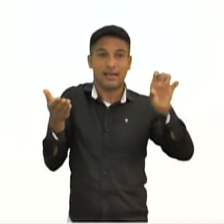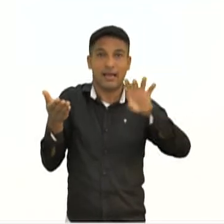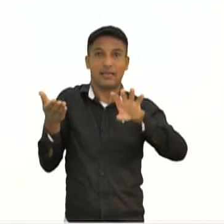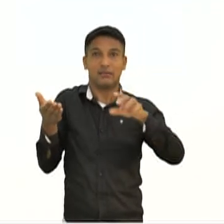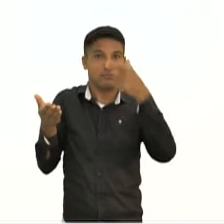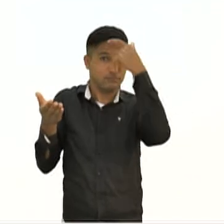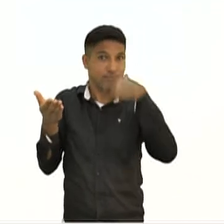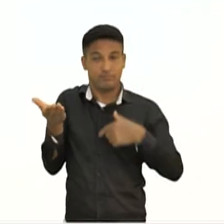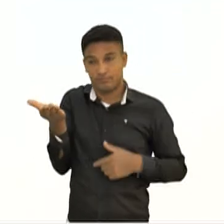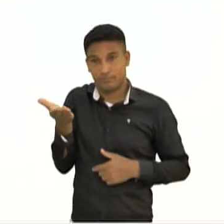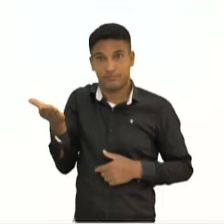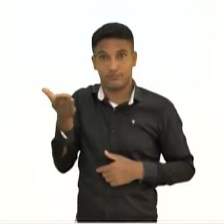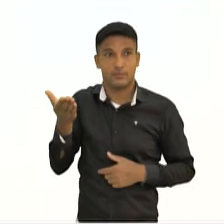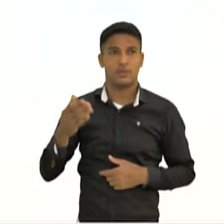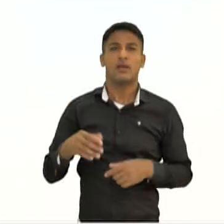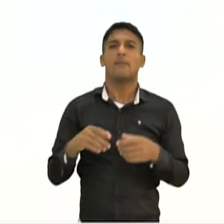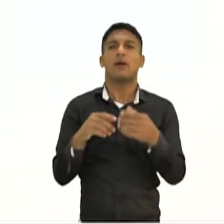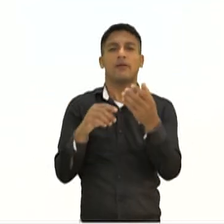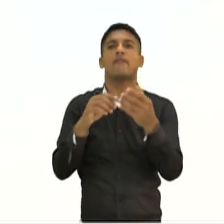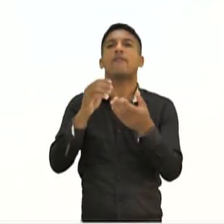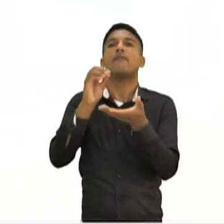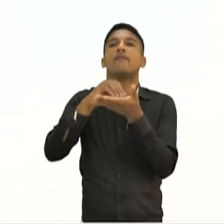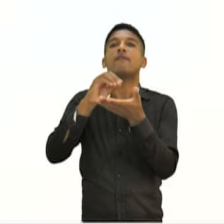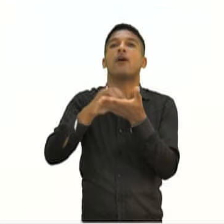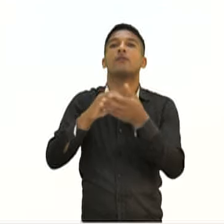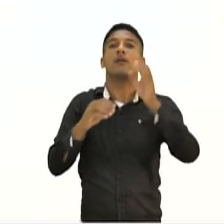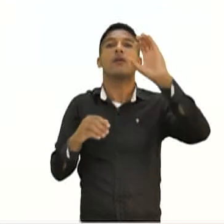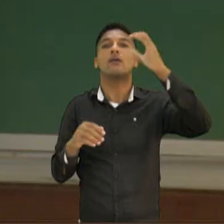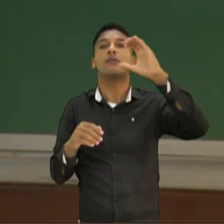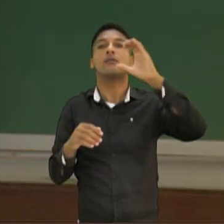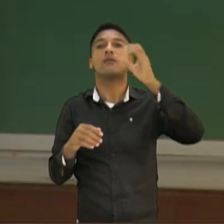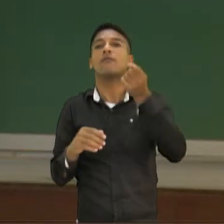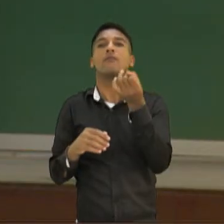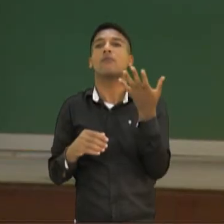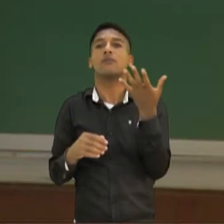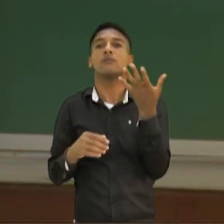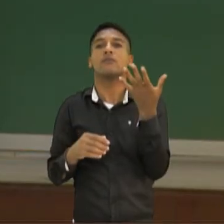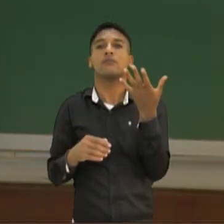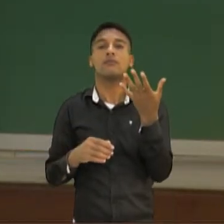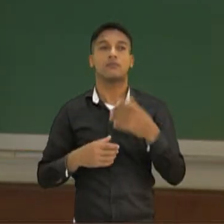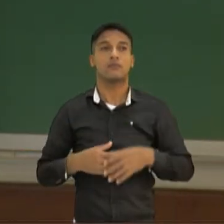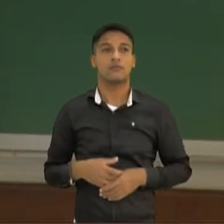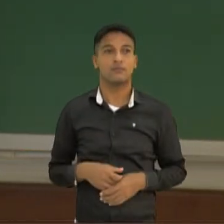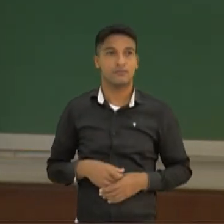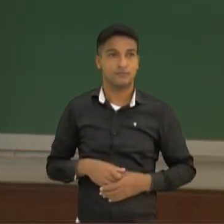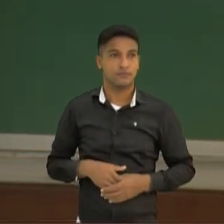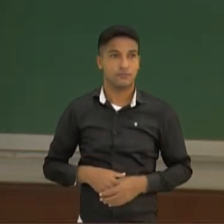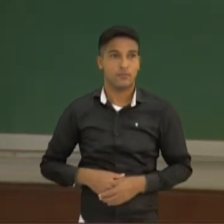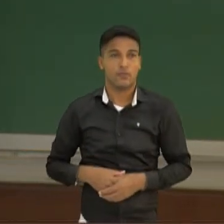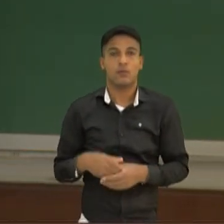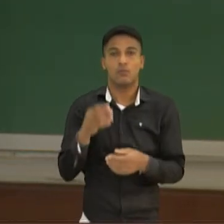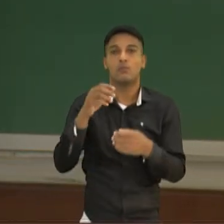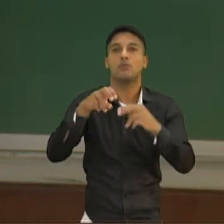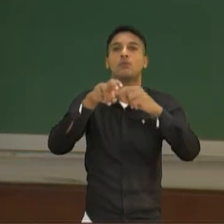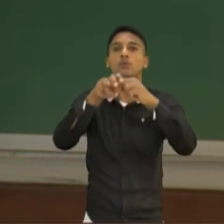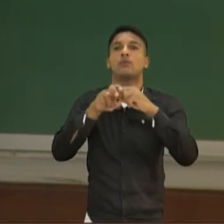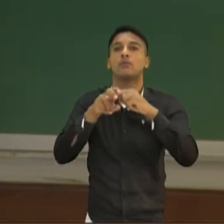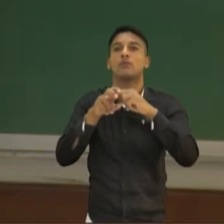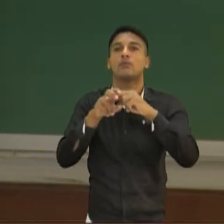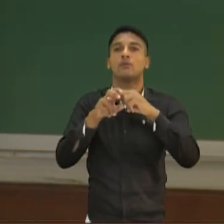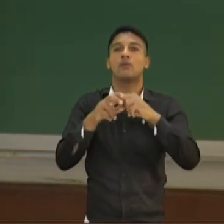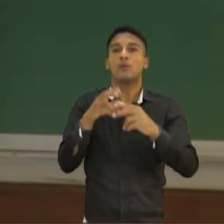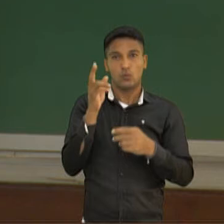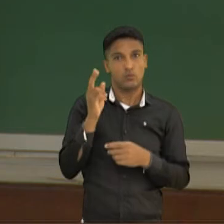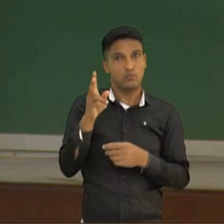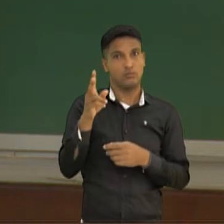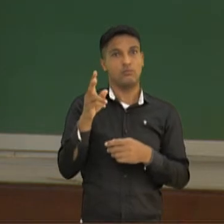centavos? Quantos centavos cada um vai receber? Então, quando eu continuo essa conta, lembra lá quando o professor falava para a gente